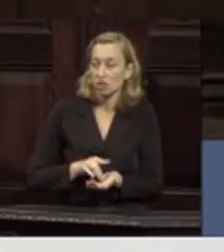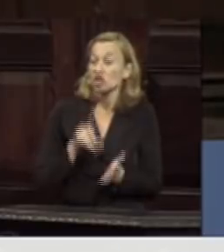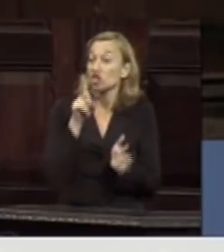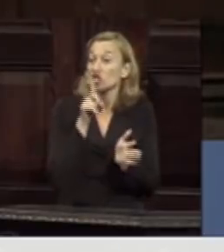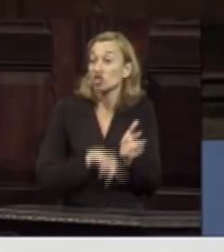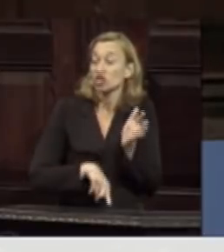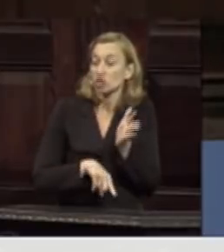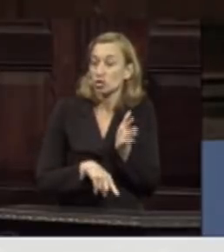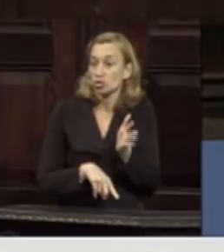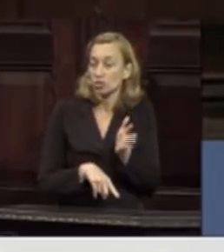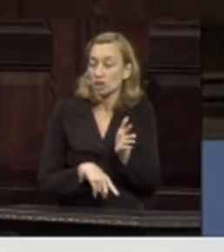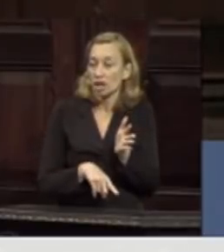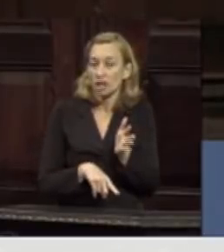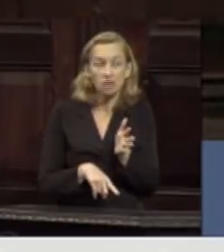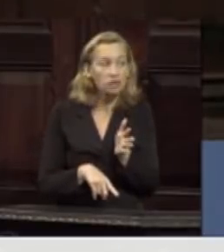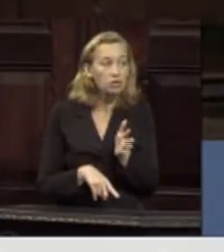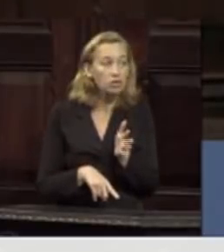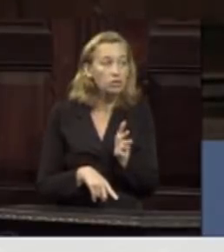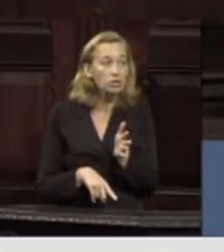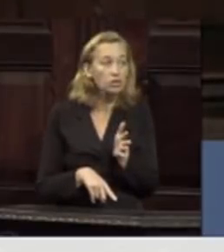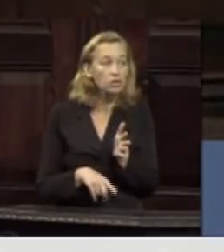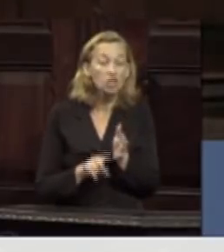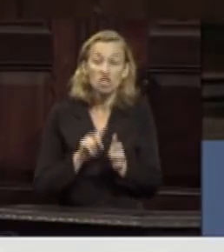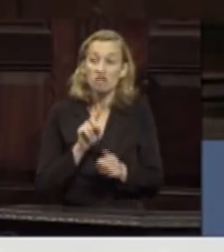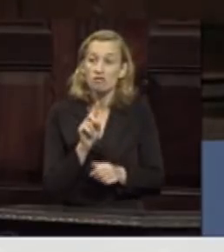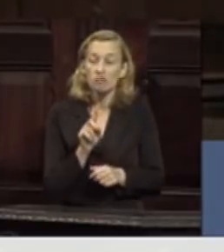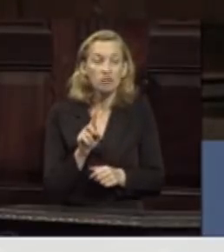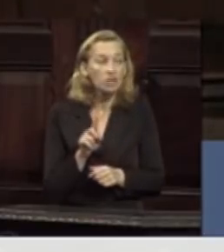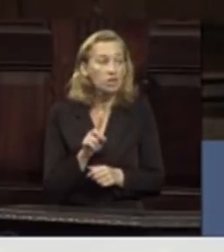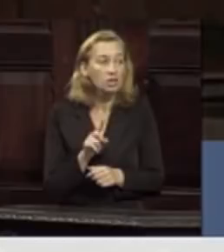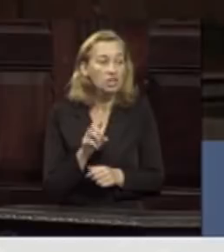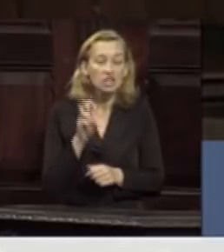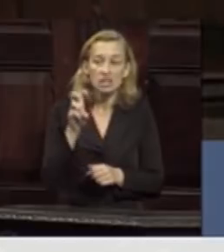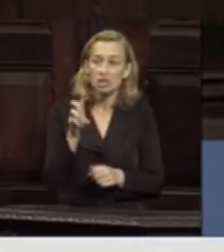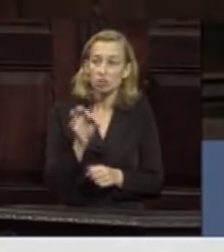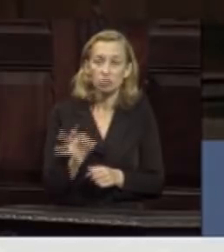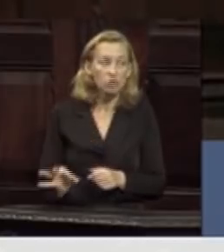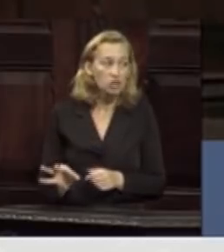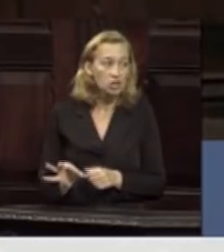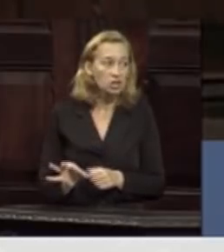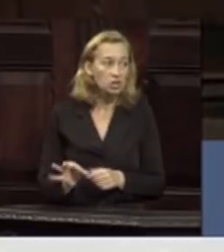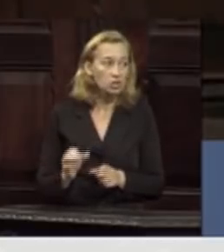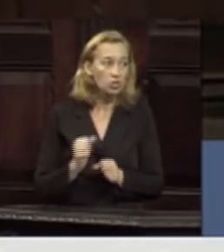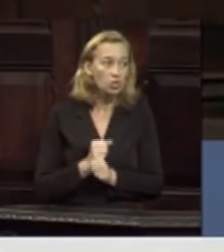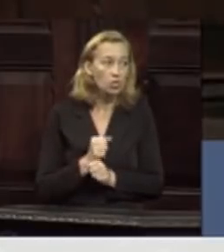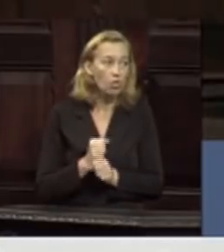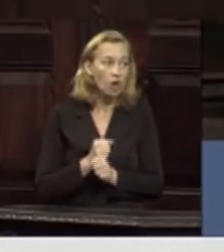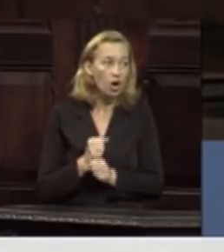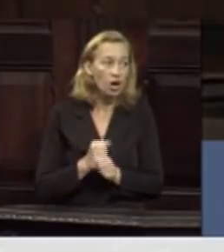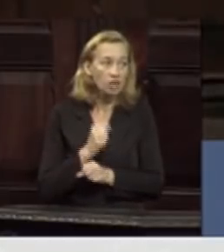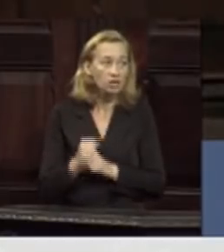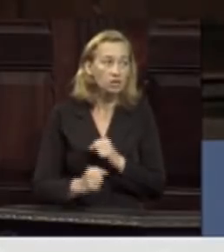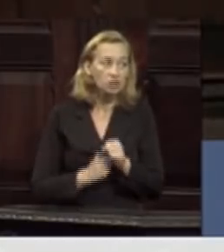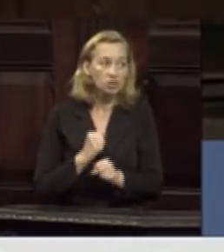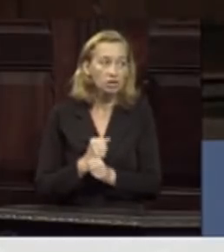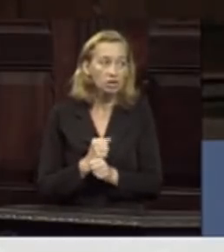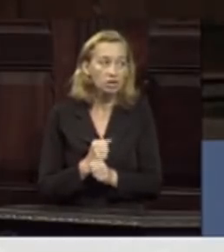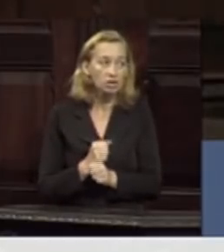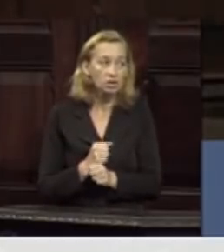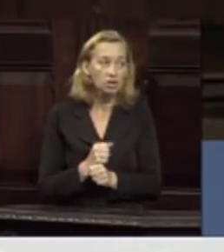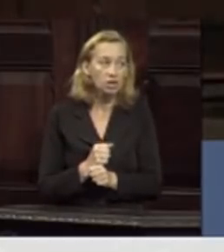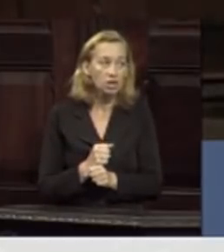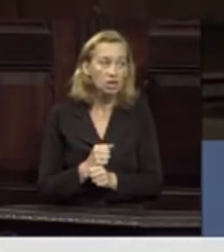pelo IPCA-E, vírgula, em 5% ao ano no próximo